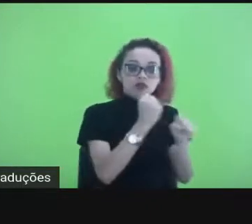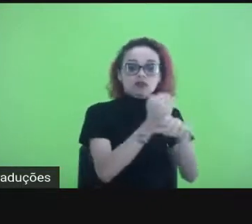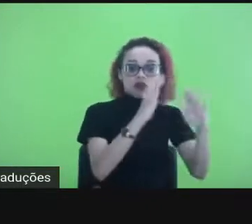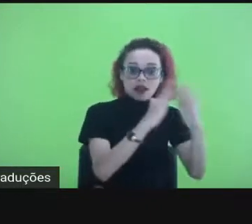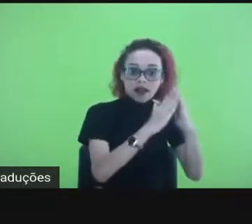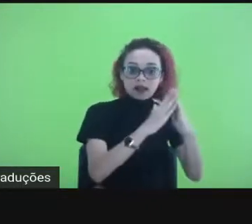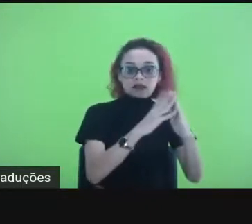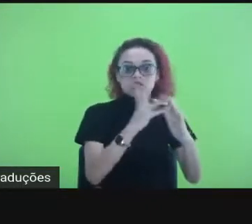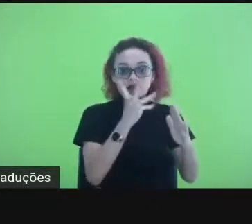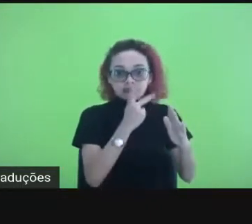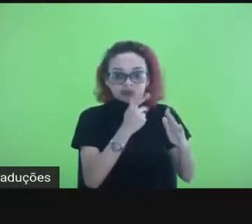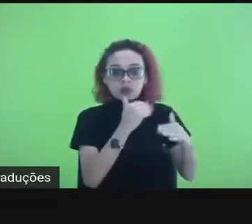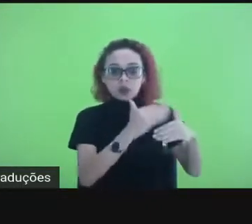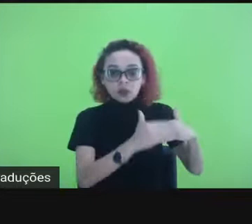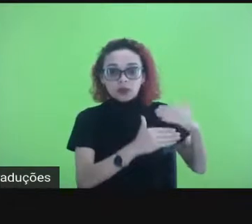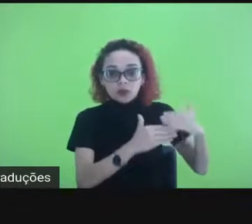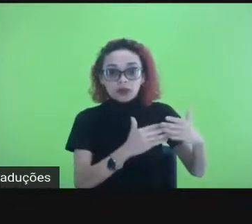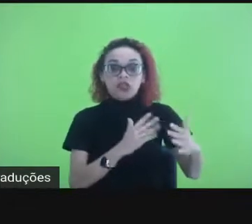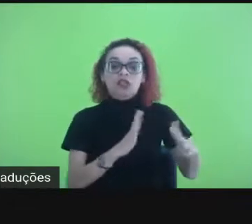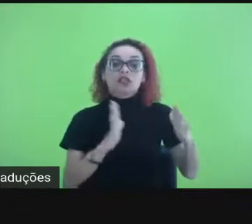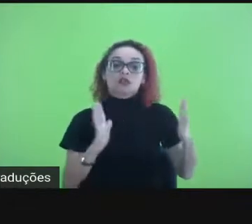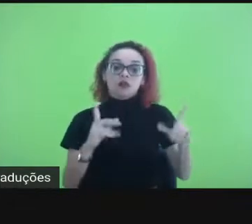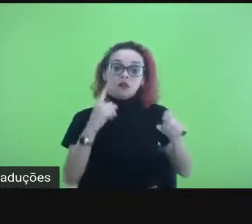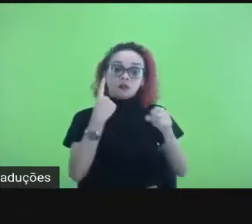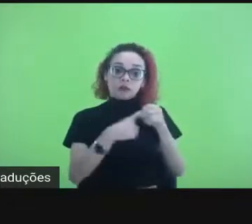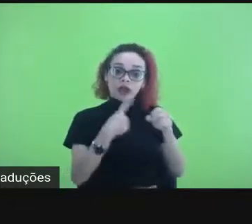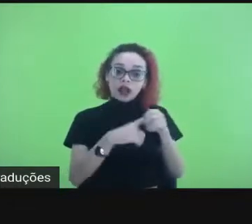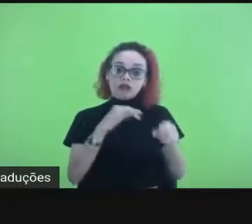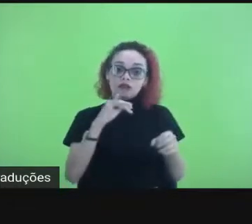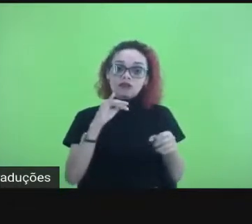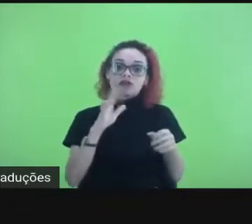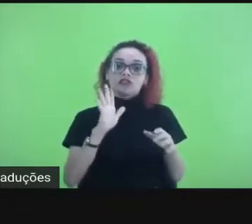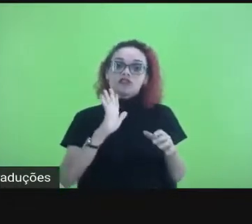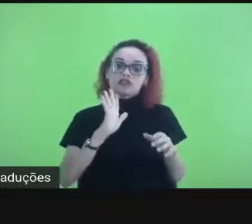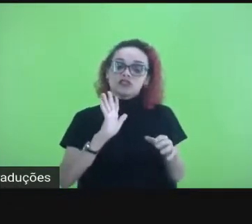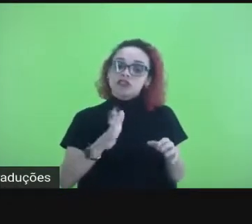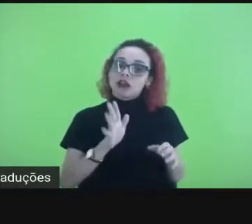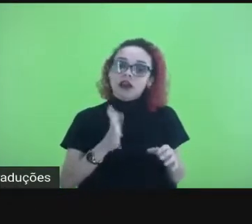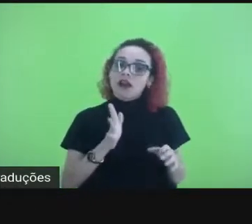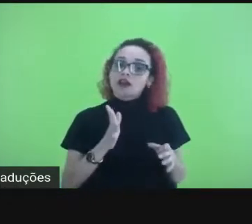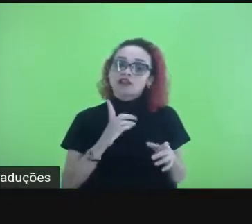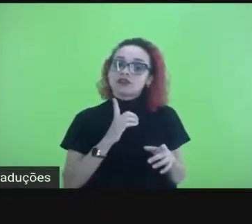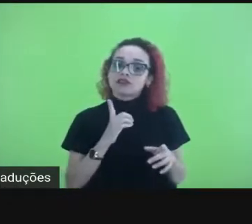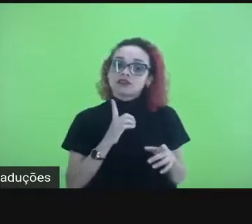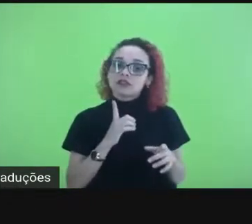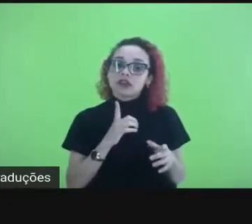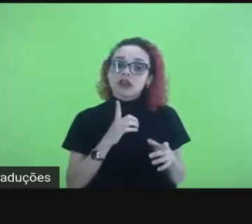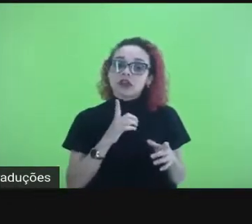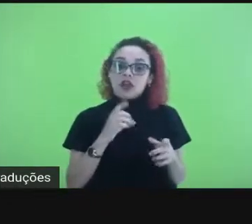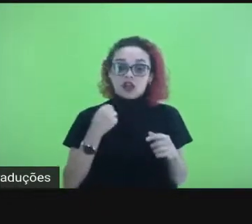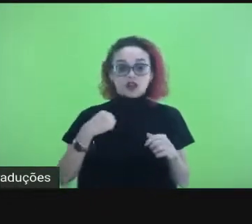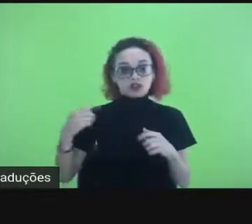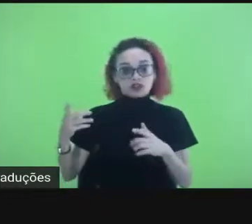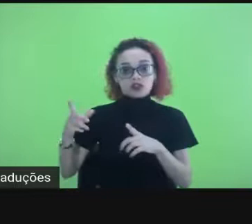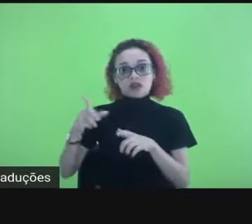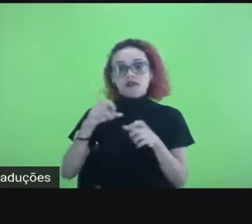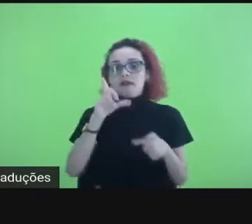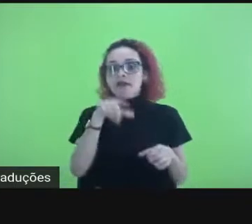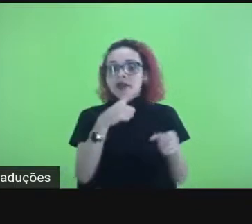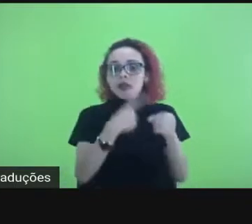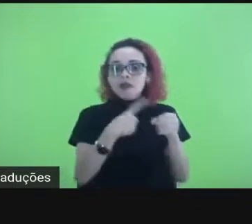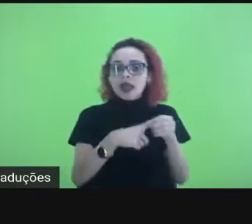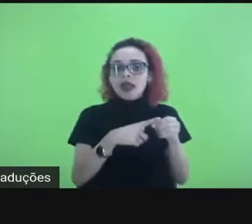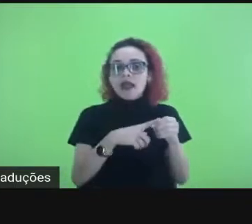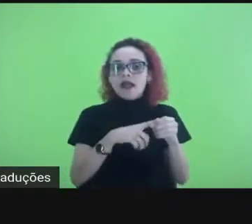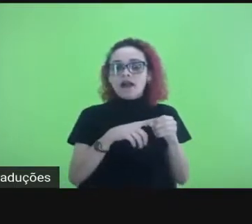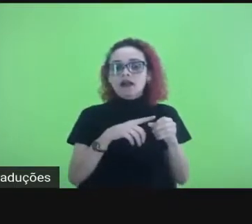esse bairro, né, Jardim Colônia, onde a gente viveu e enfim, onde foi criado, ele é um bairro que passou por vários